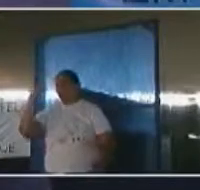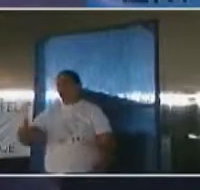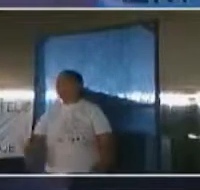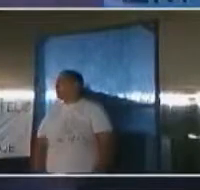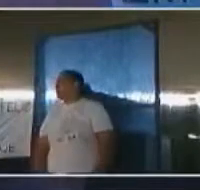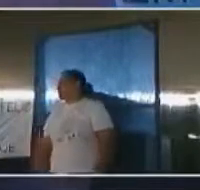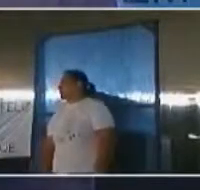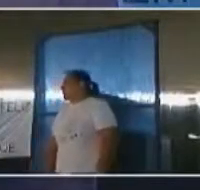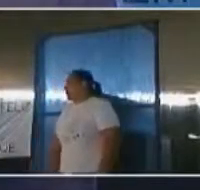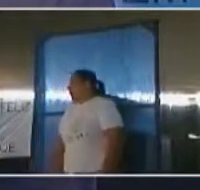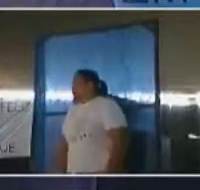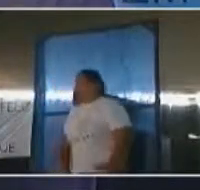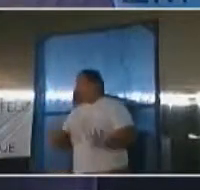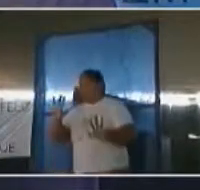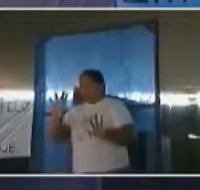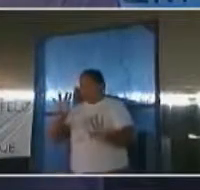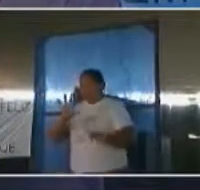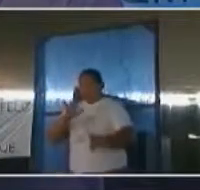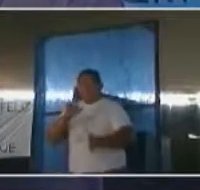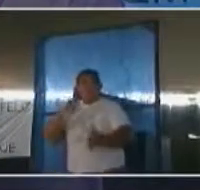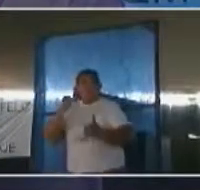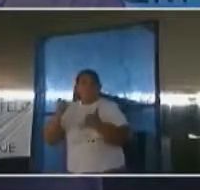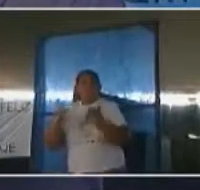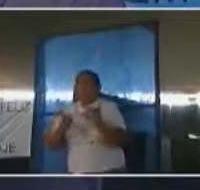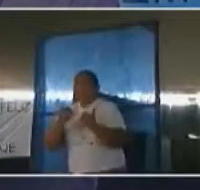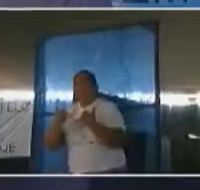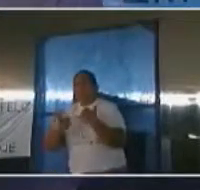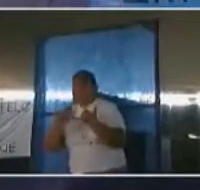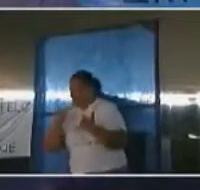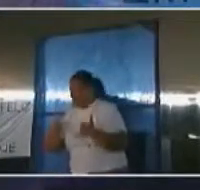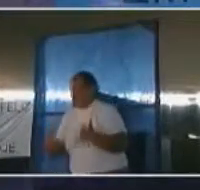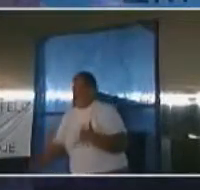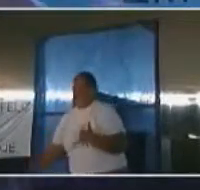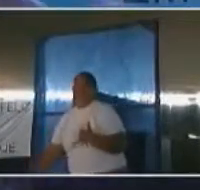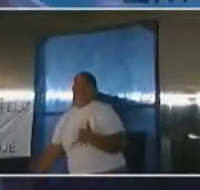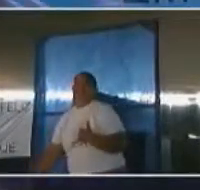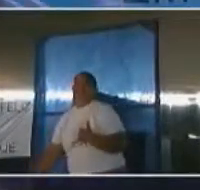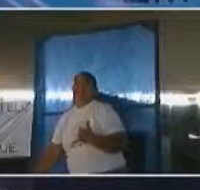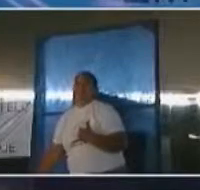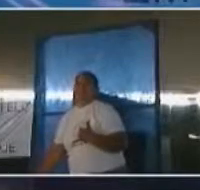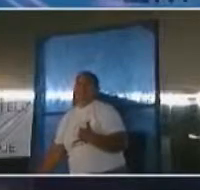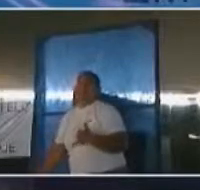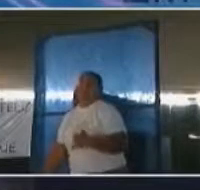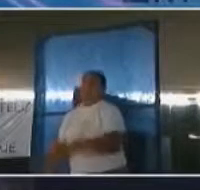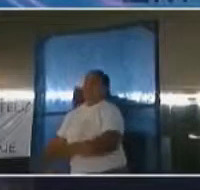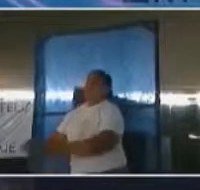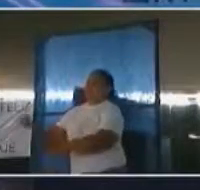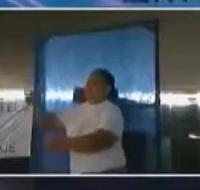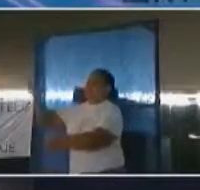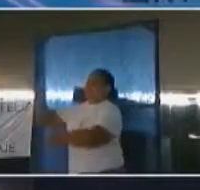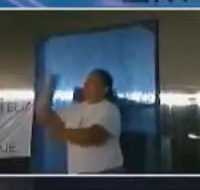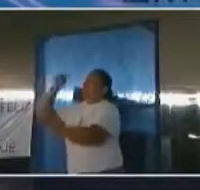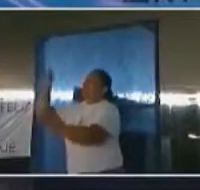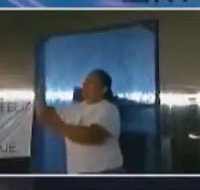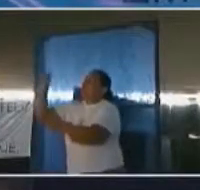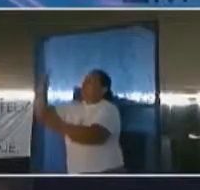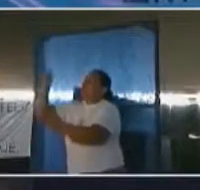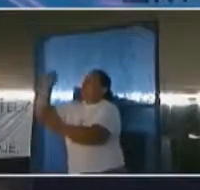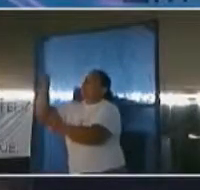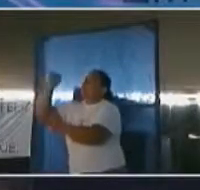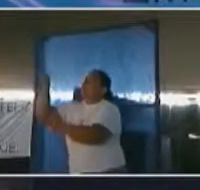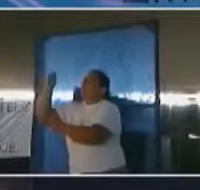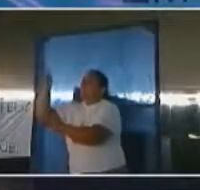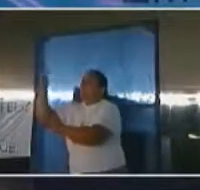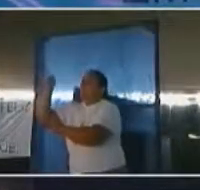Uma das brincadeiras que eu mais fiz na minha infância e juventude foi soltar